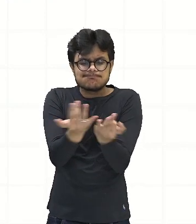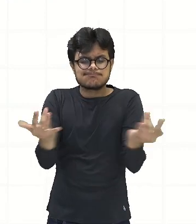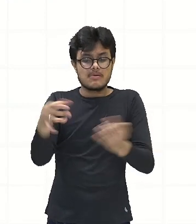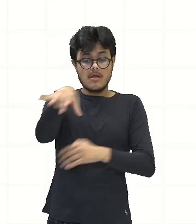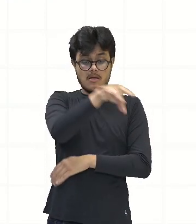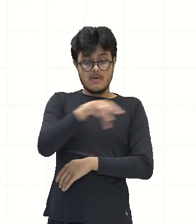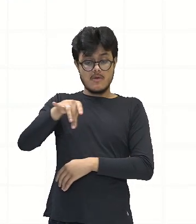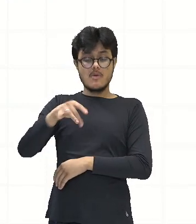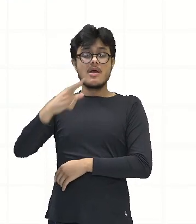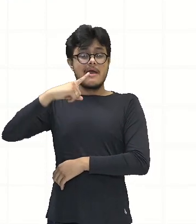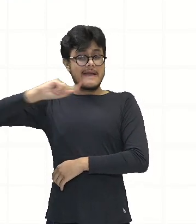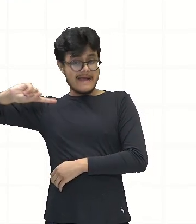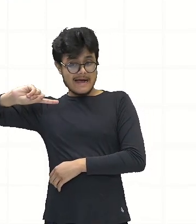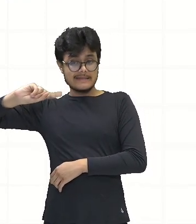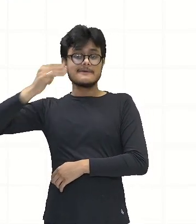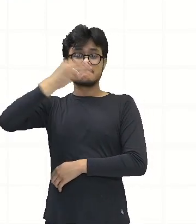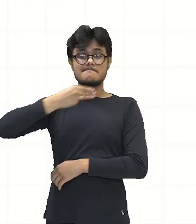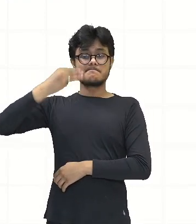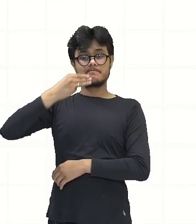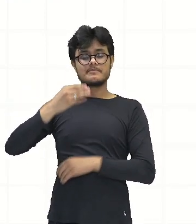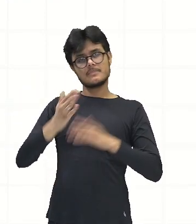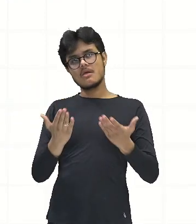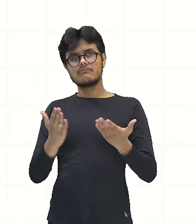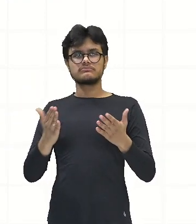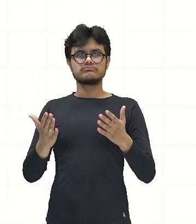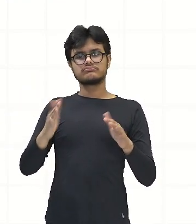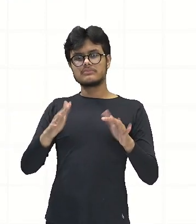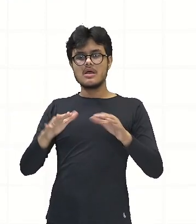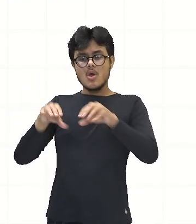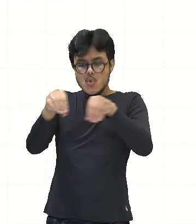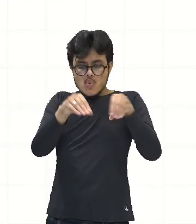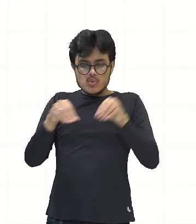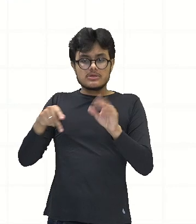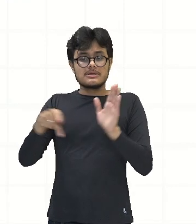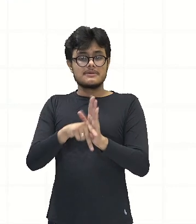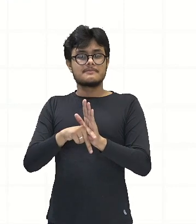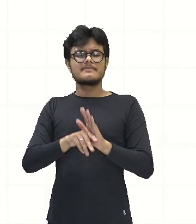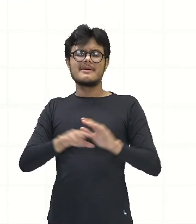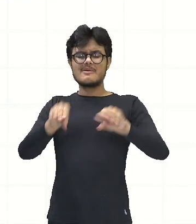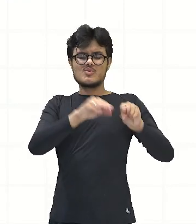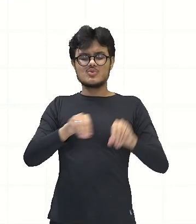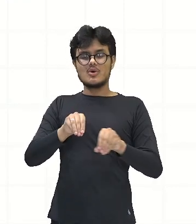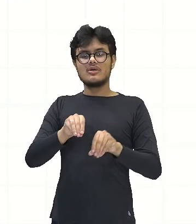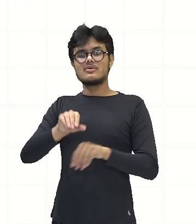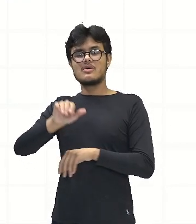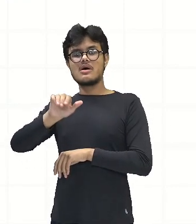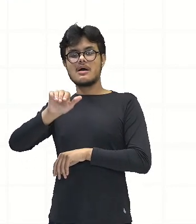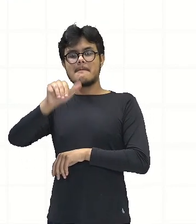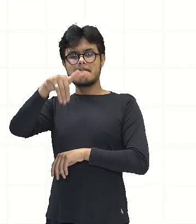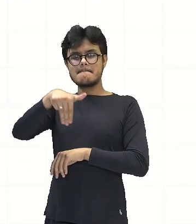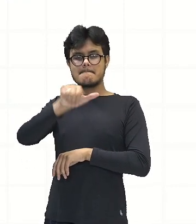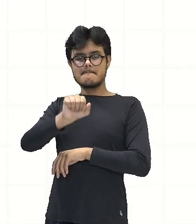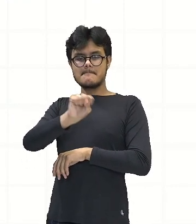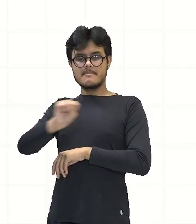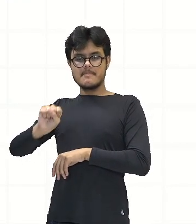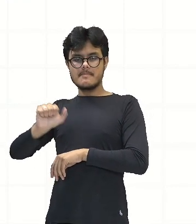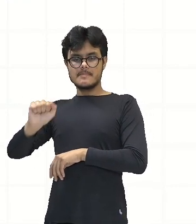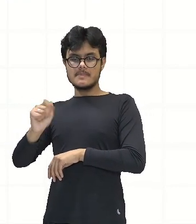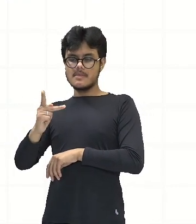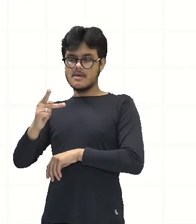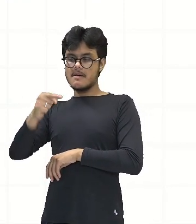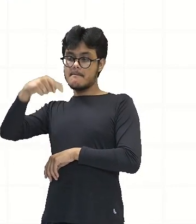cana-de-açúcar, ele inclui solos propícios, tá bom? Como o solo massapê, que seria o quê? Um solo bastante fértil, tá